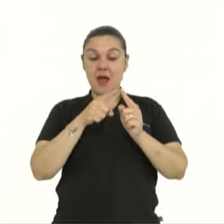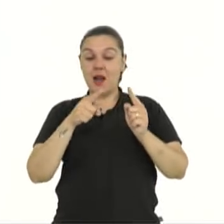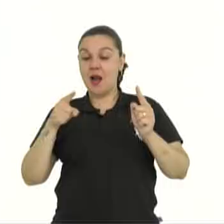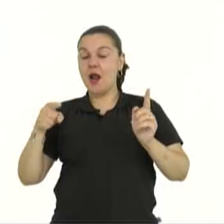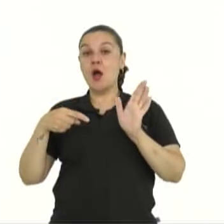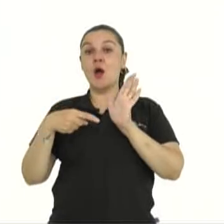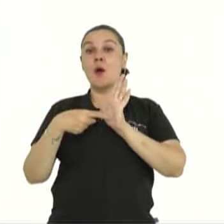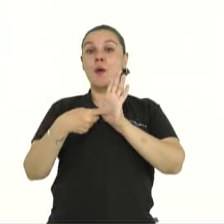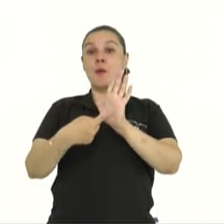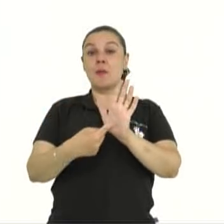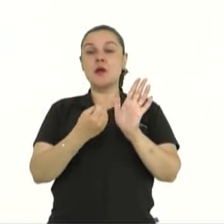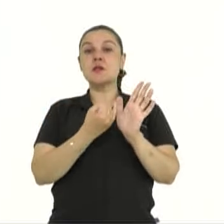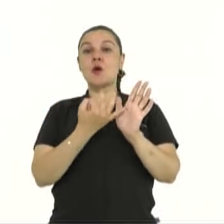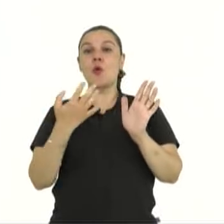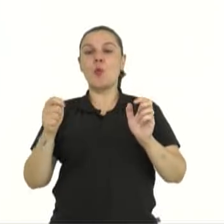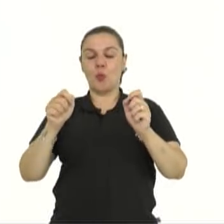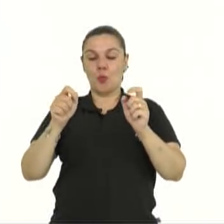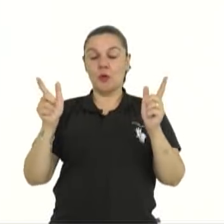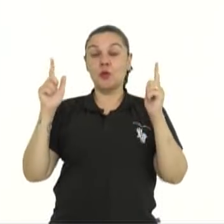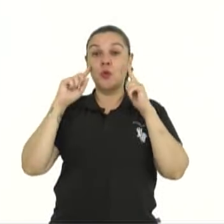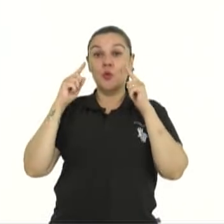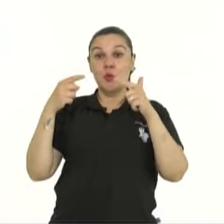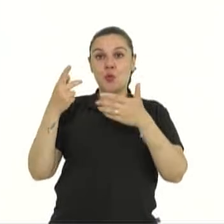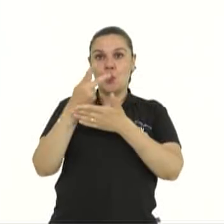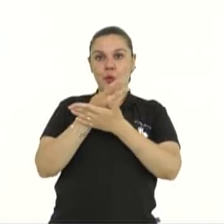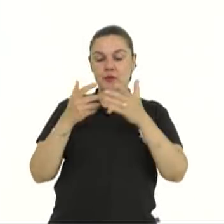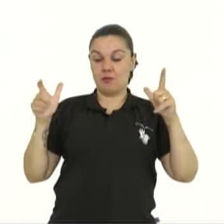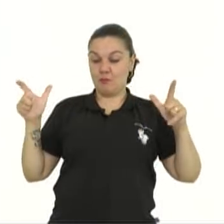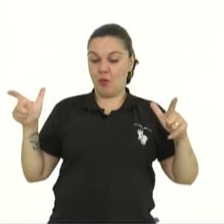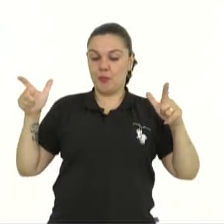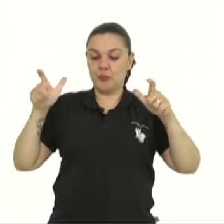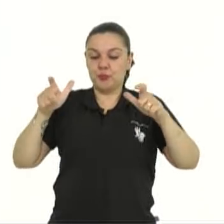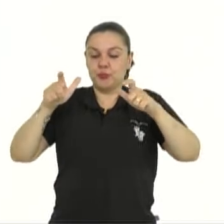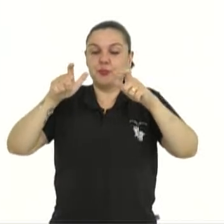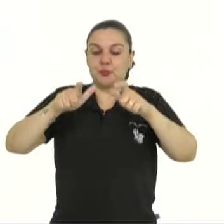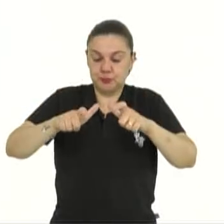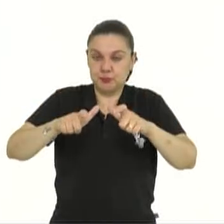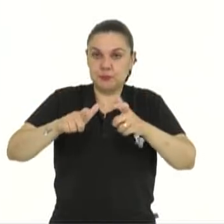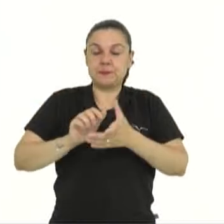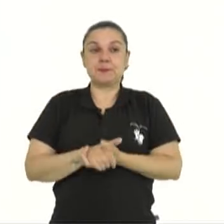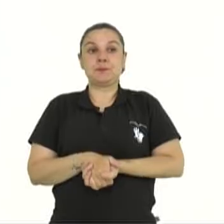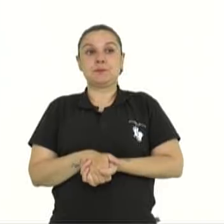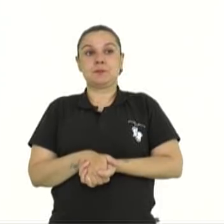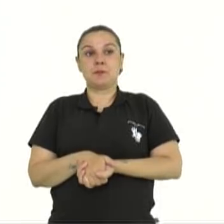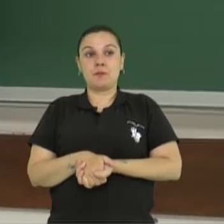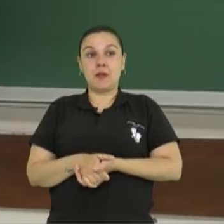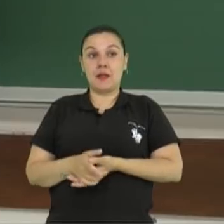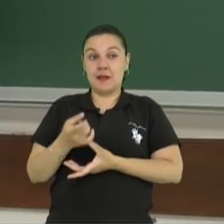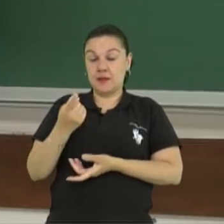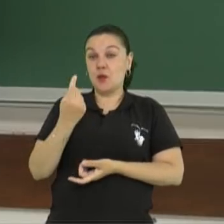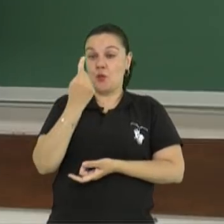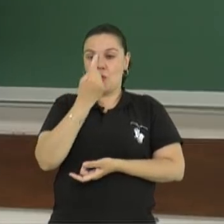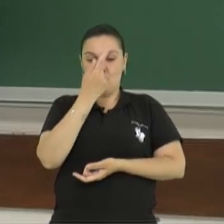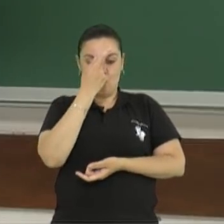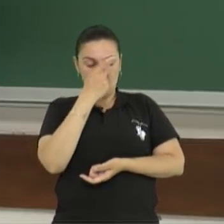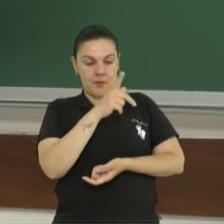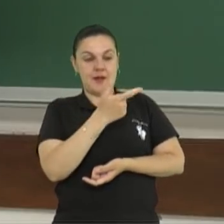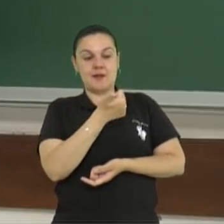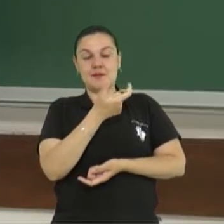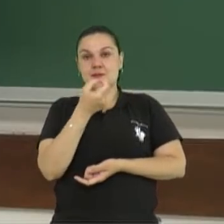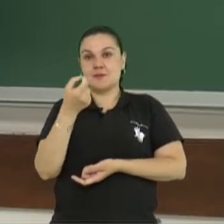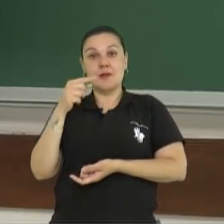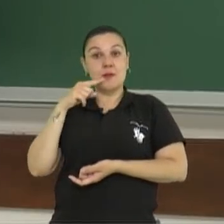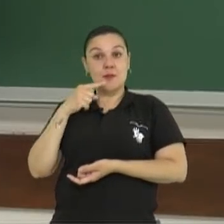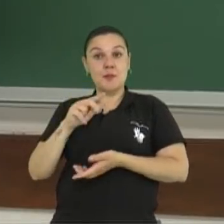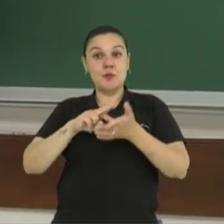indica o número de vezes que a representação foi reduzida. Então, a escala 1 para 100.000 quer